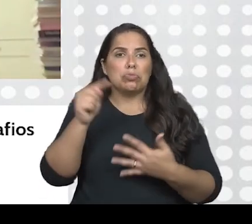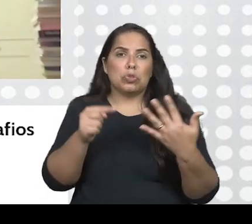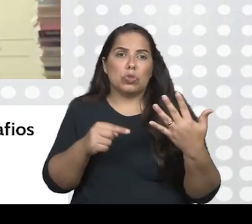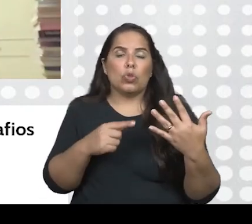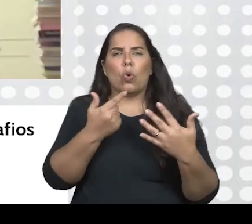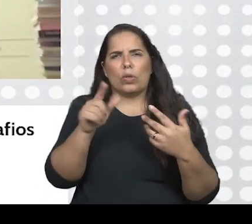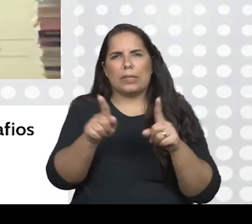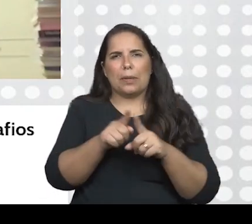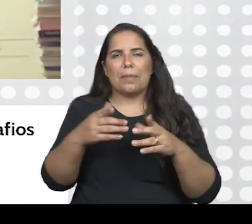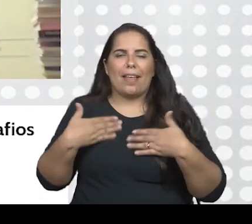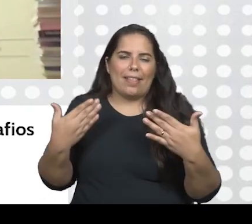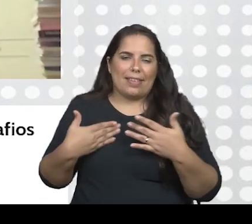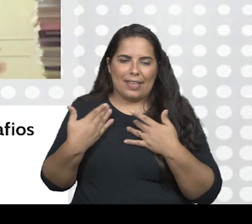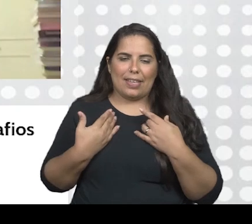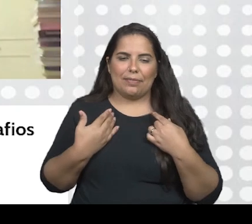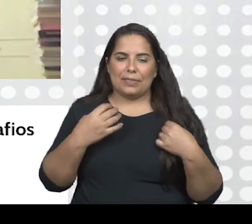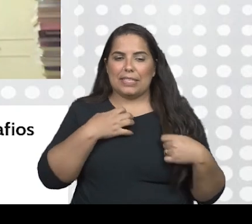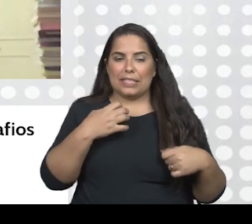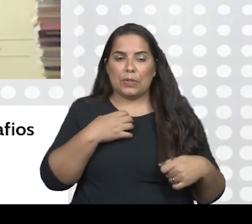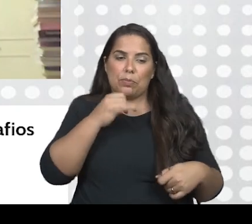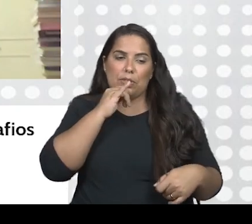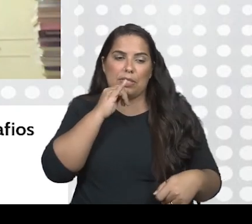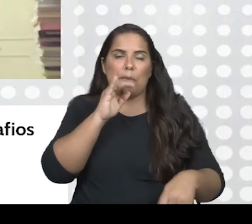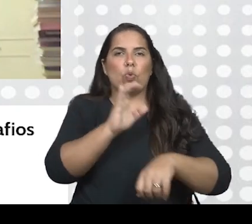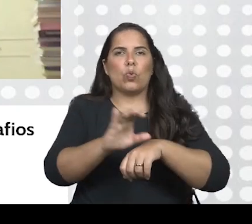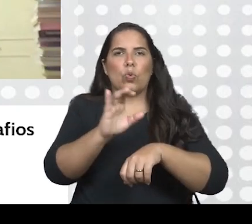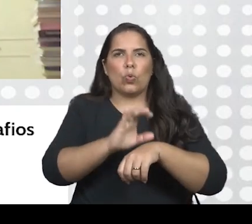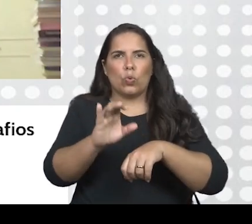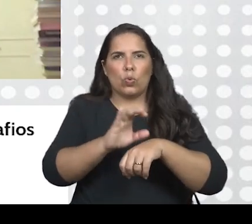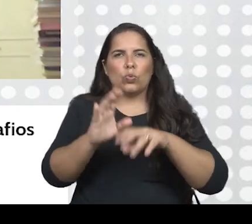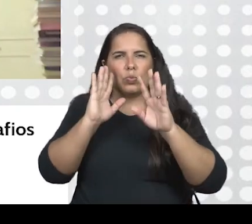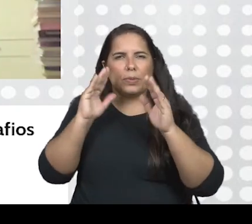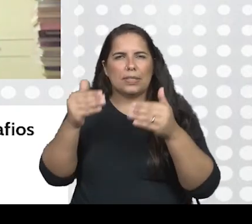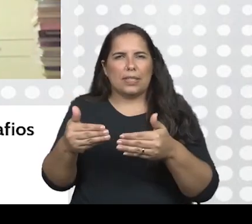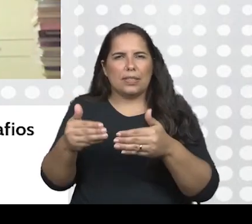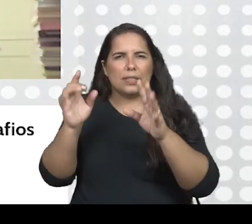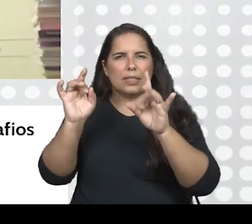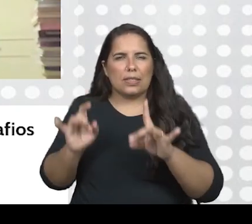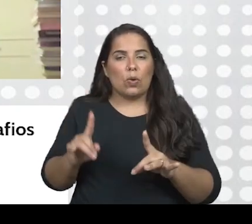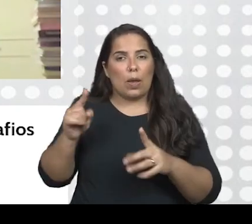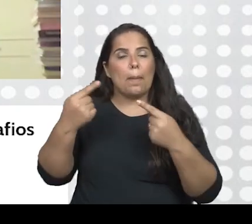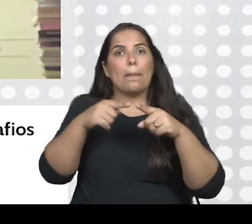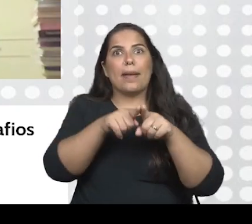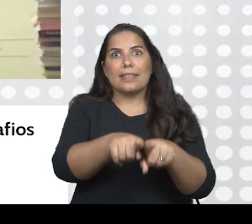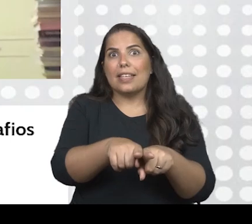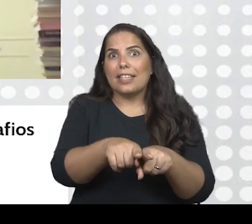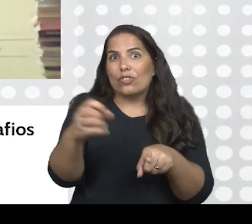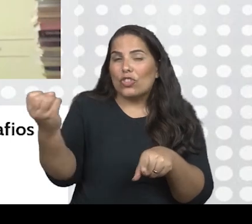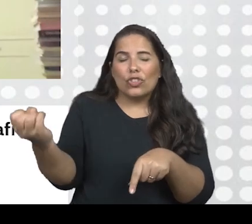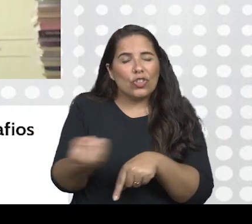a outra alegria que eu sinto é que, por exemplo, o curso de especialização é uma parceria